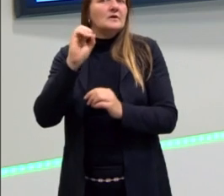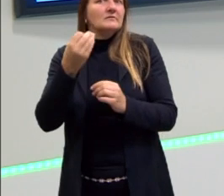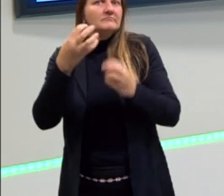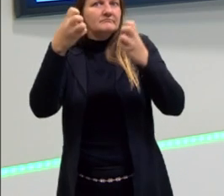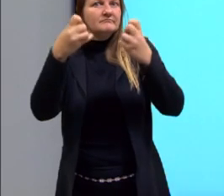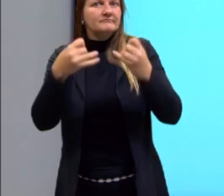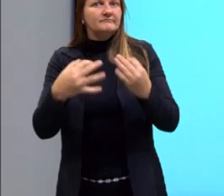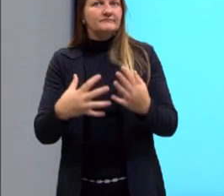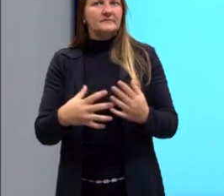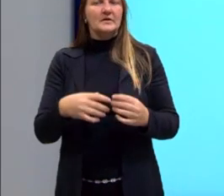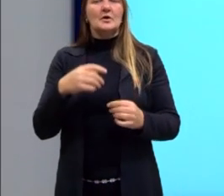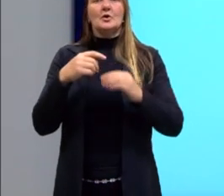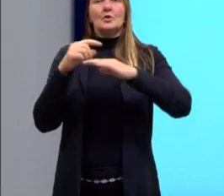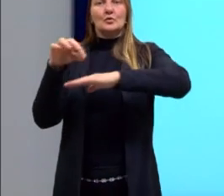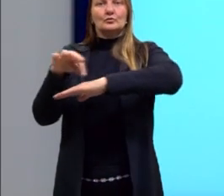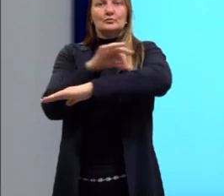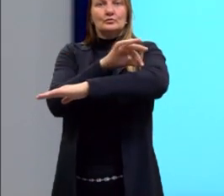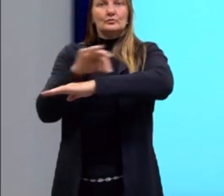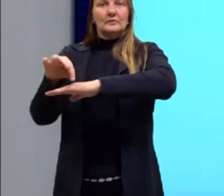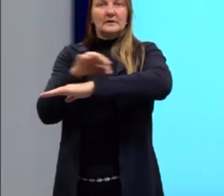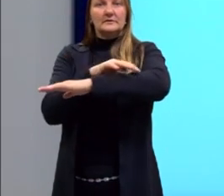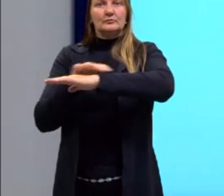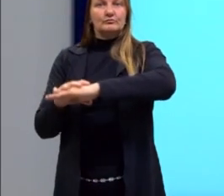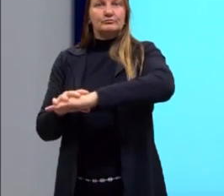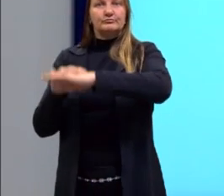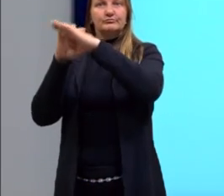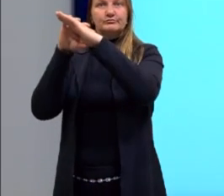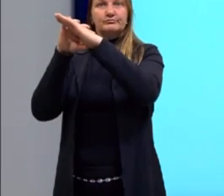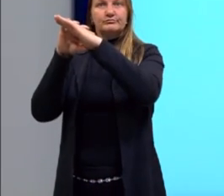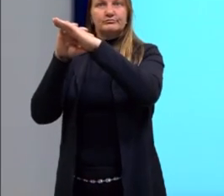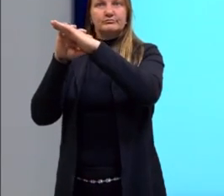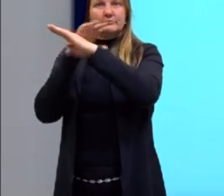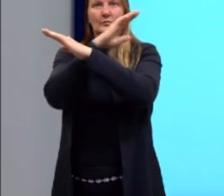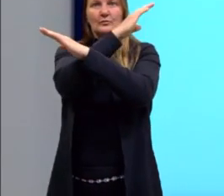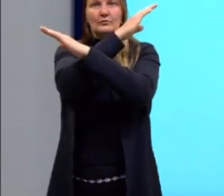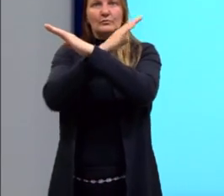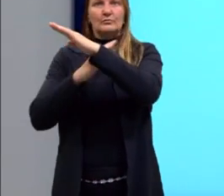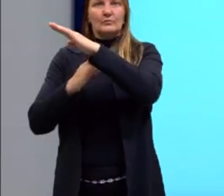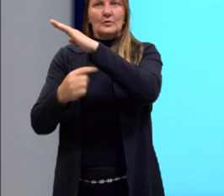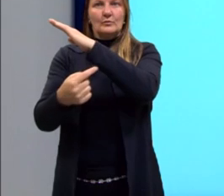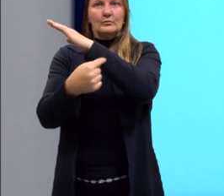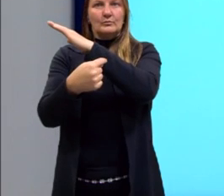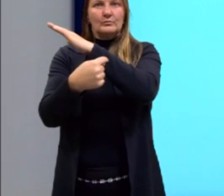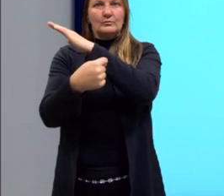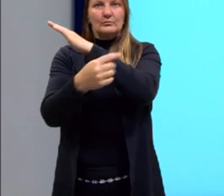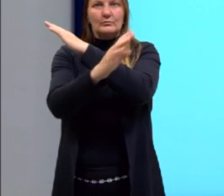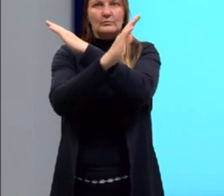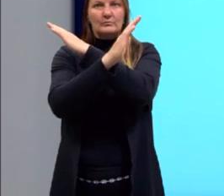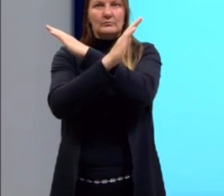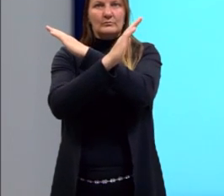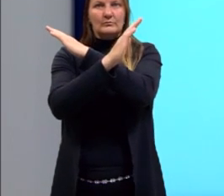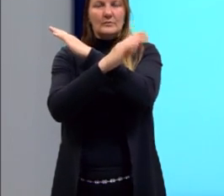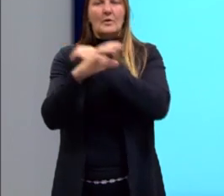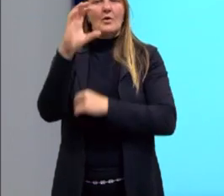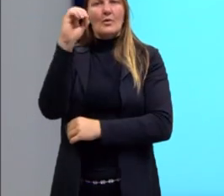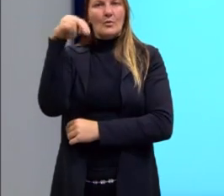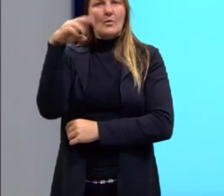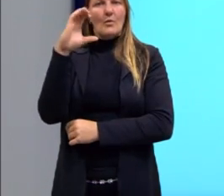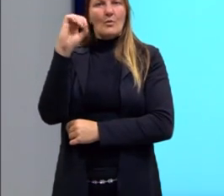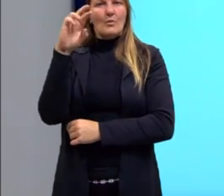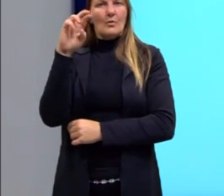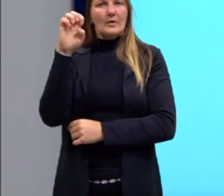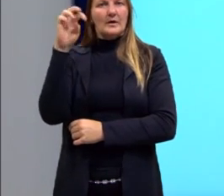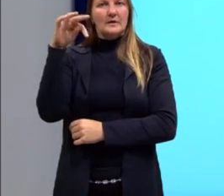quando duas retas se cruzam se encontra um ponto nós somos retas concorrentes né